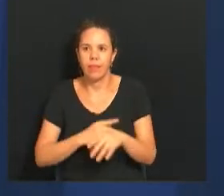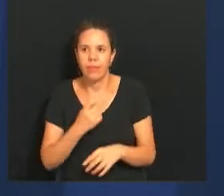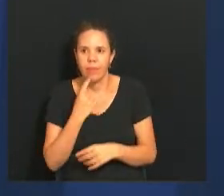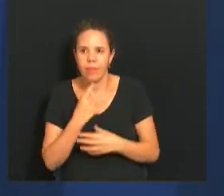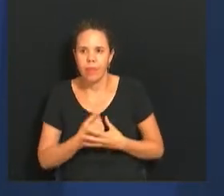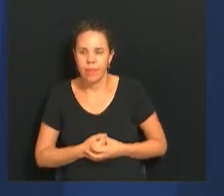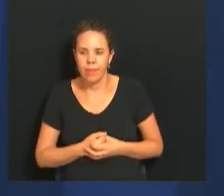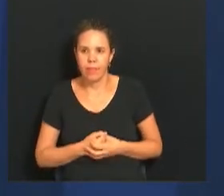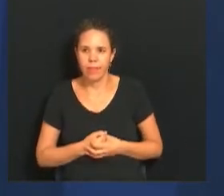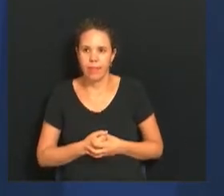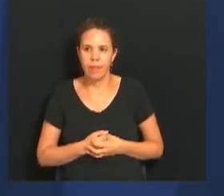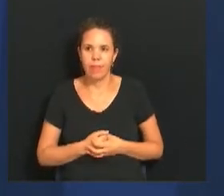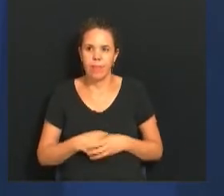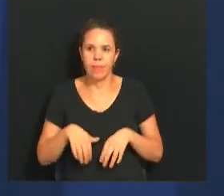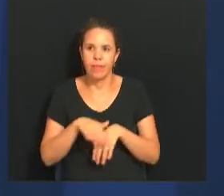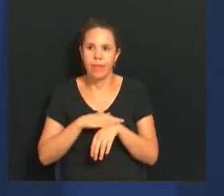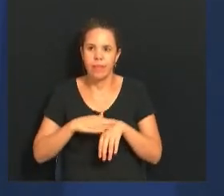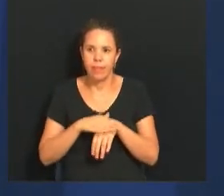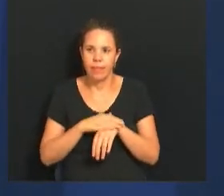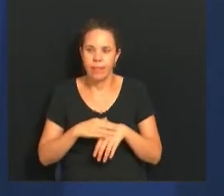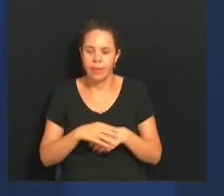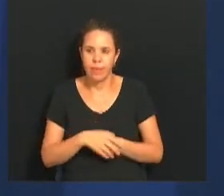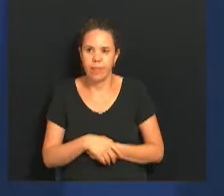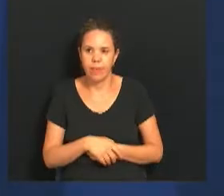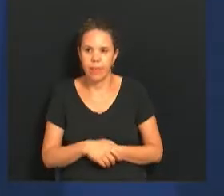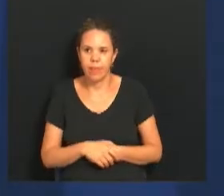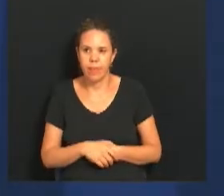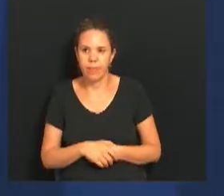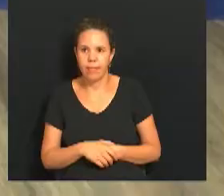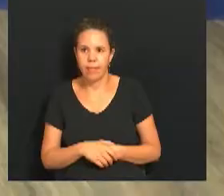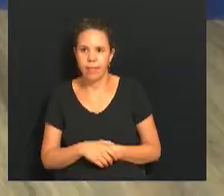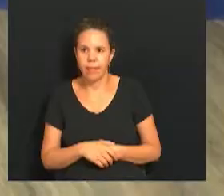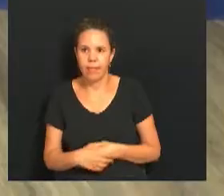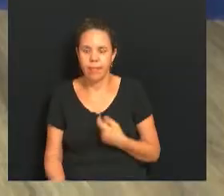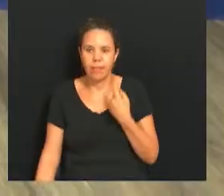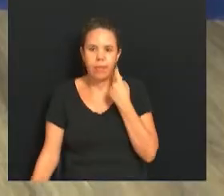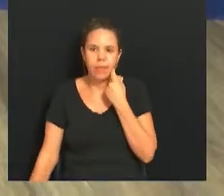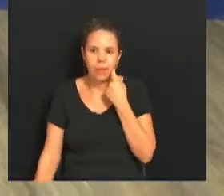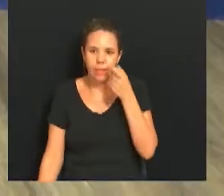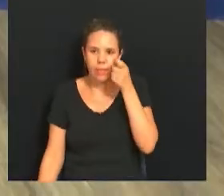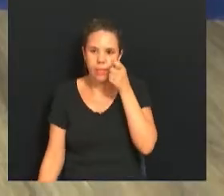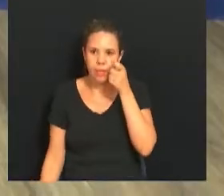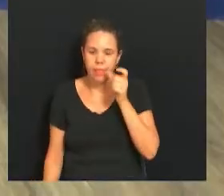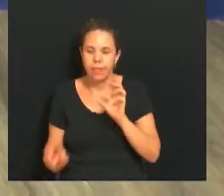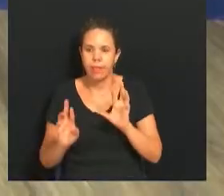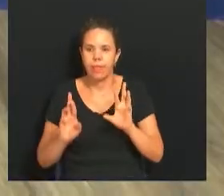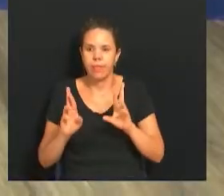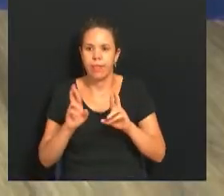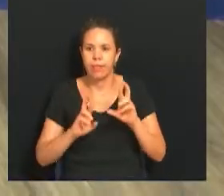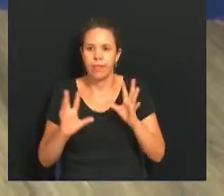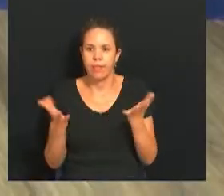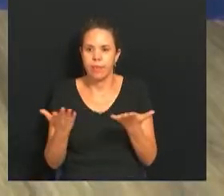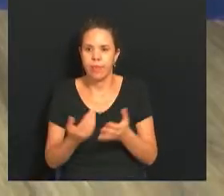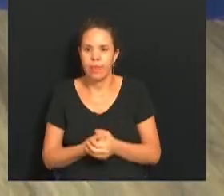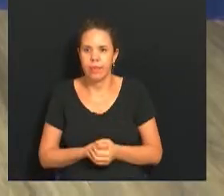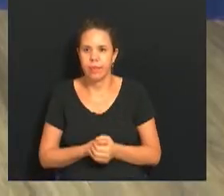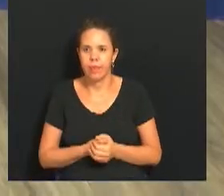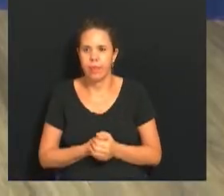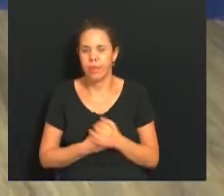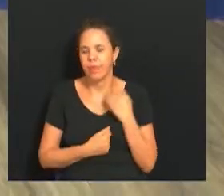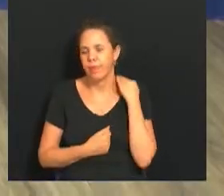Campinas. Você aperta e a gente conversa ao vivo nesta sexta-feira. Confira agora os destaques de